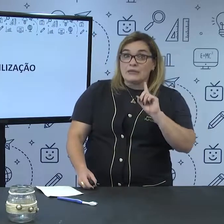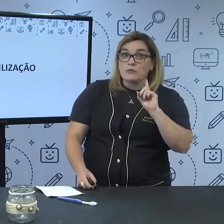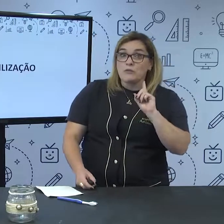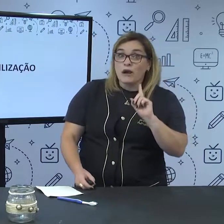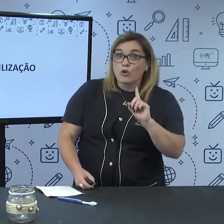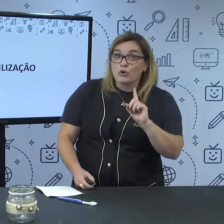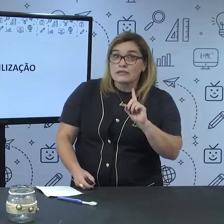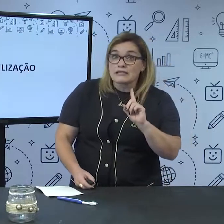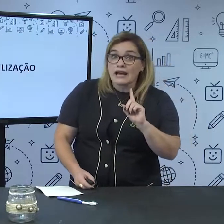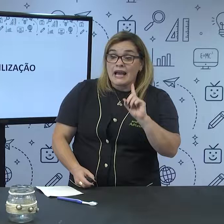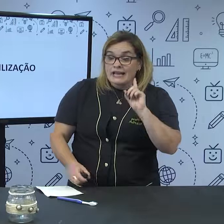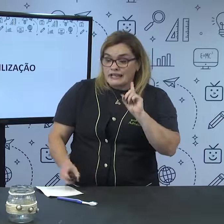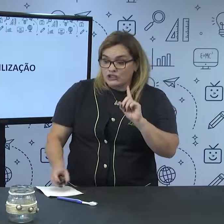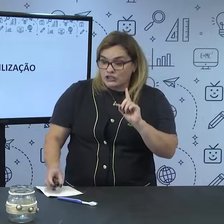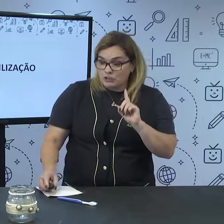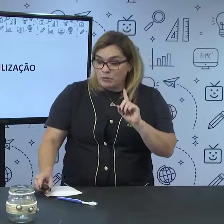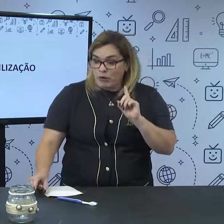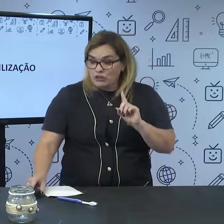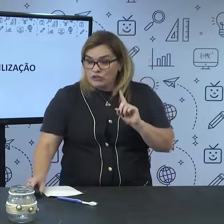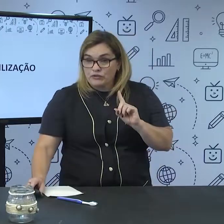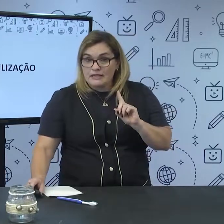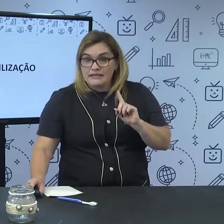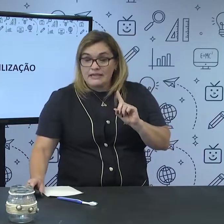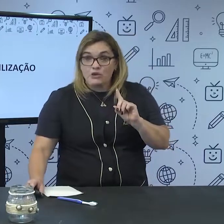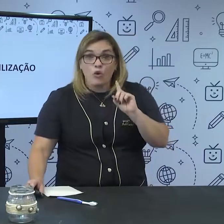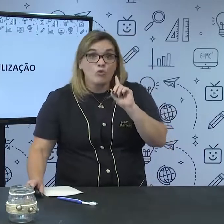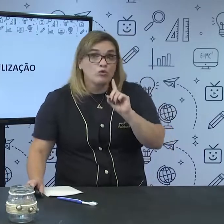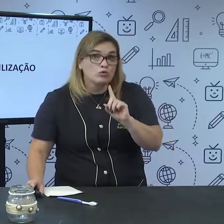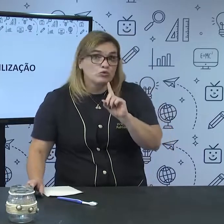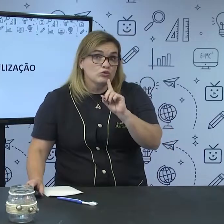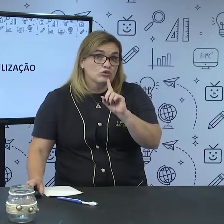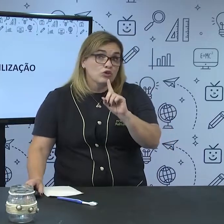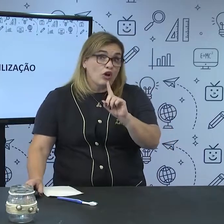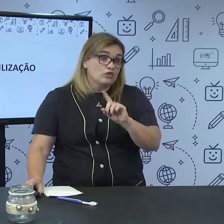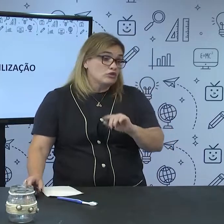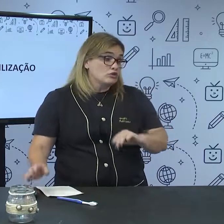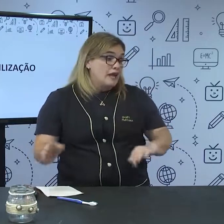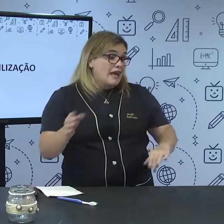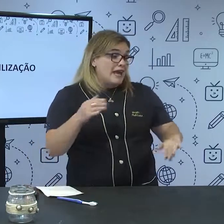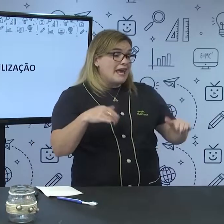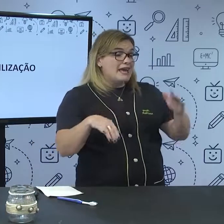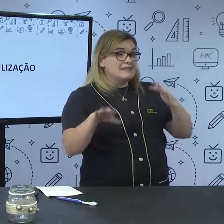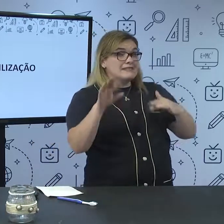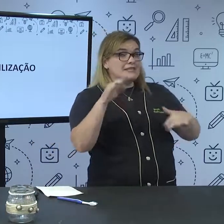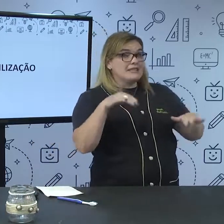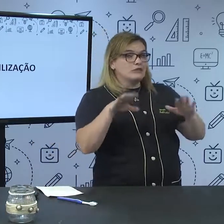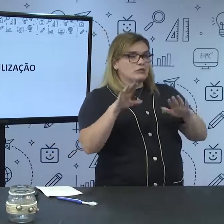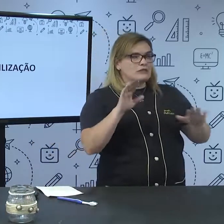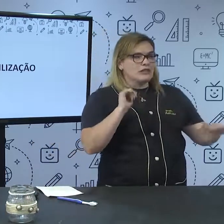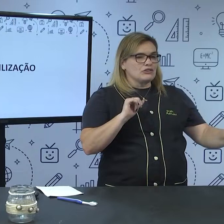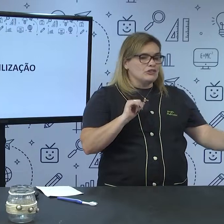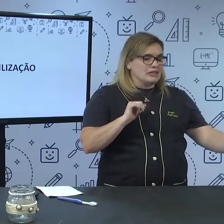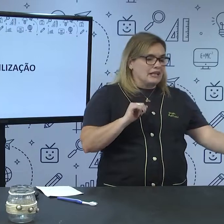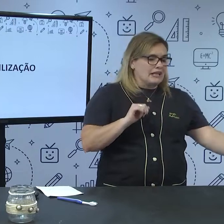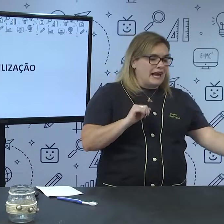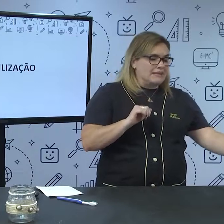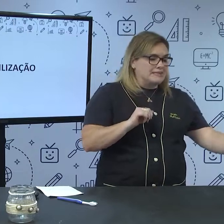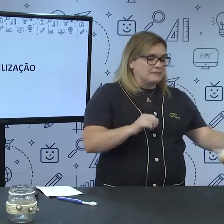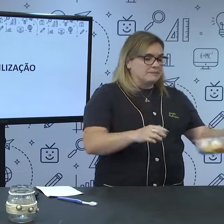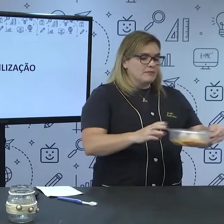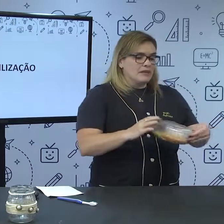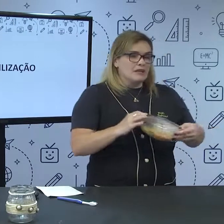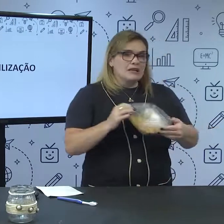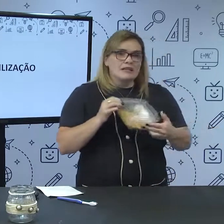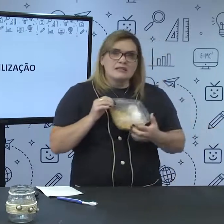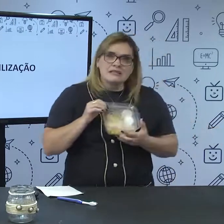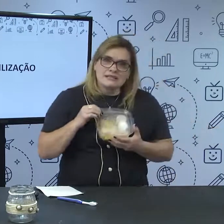Mas tem uma coisa que a gente pode fazer com um dos nossos resíduos que a gente tem lá em